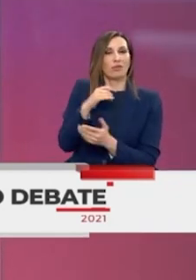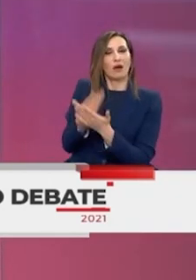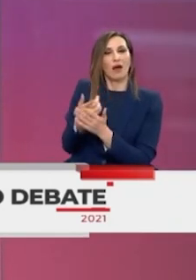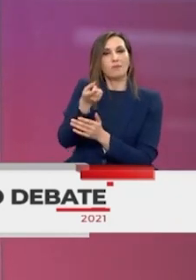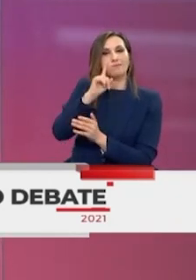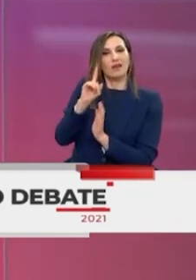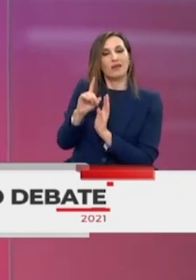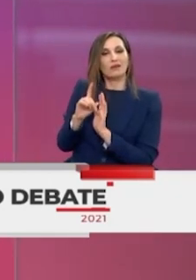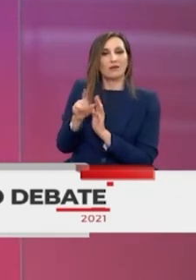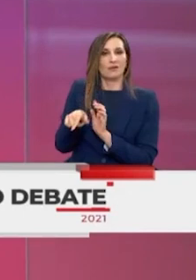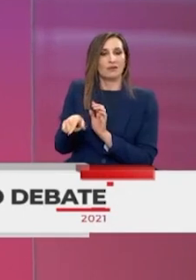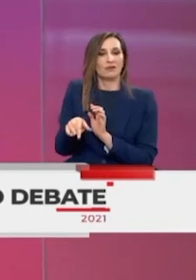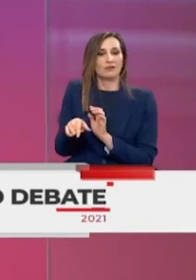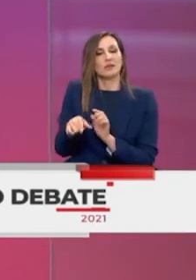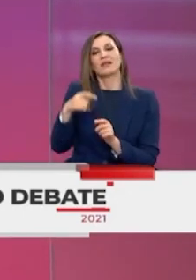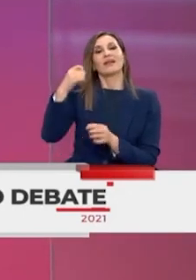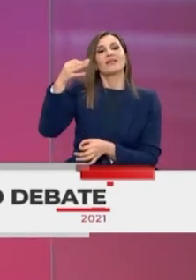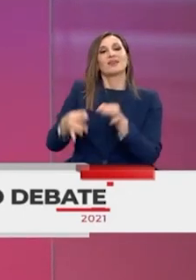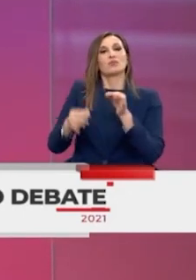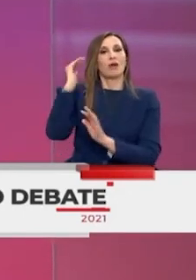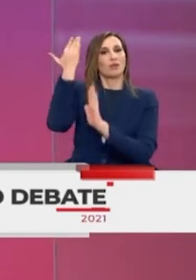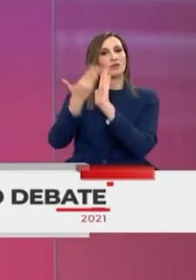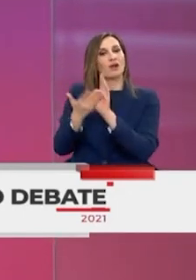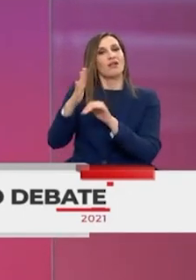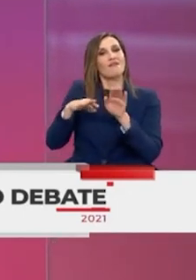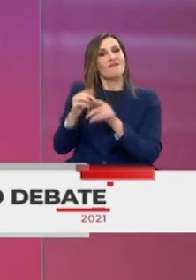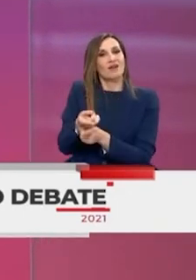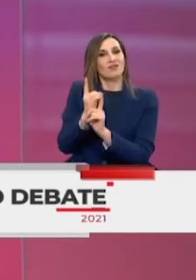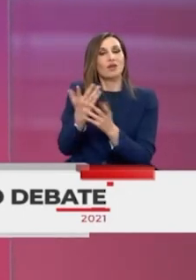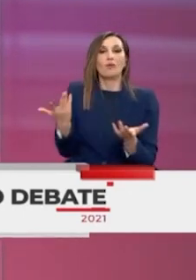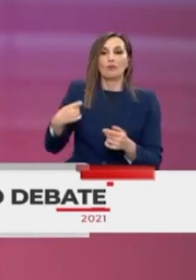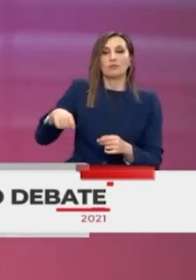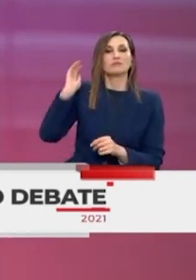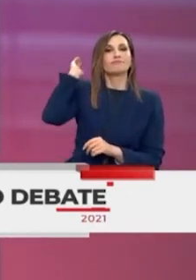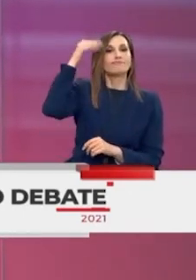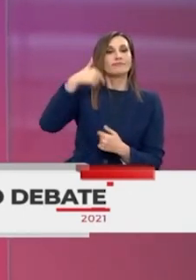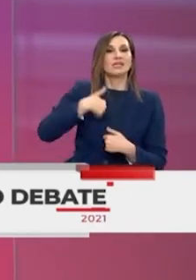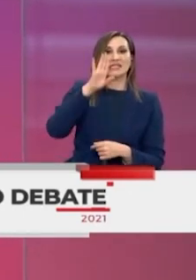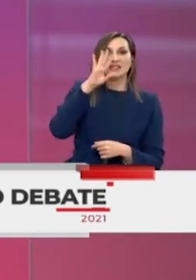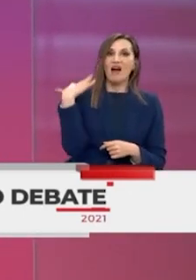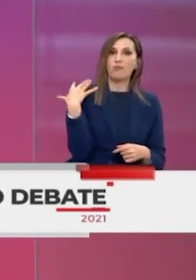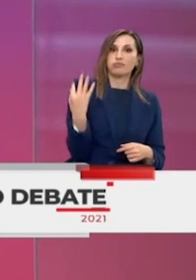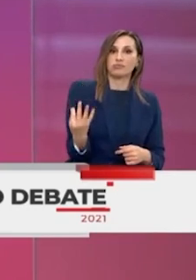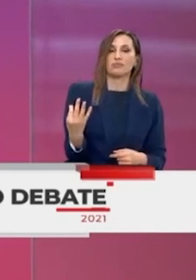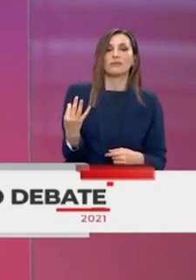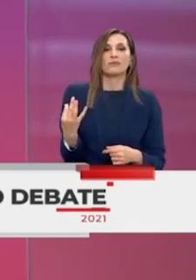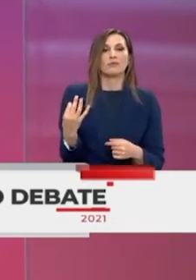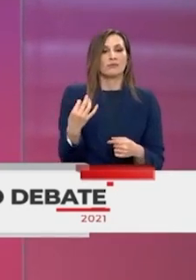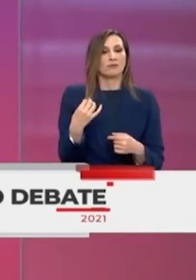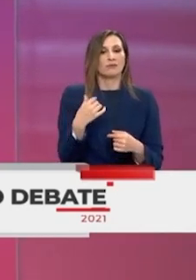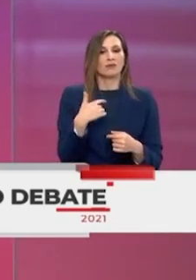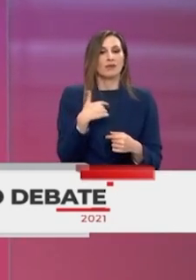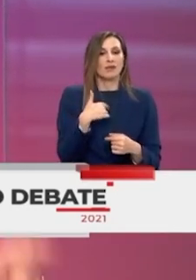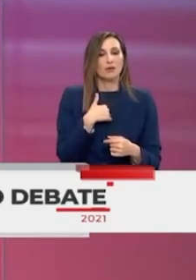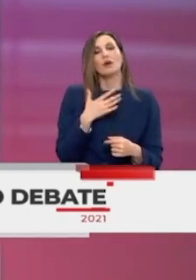que ilegaliza qualquer partido político. Verdade. É o Tribunal Constitucional. Agora, como Presidente da República, sendo eleita, eu não abdicarei